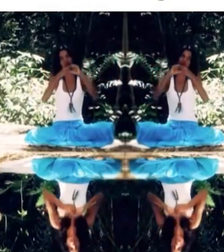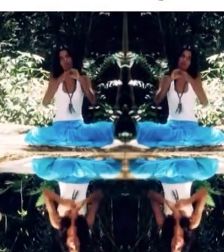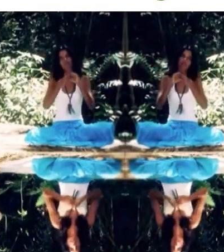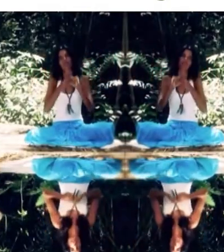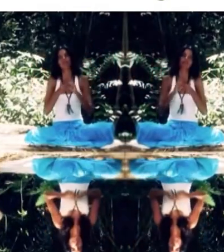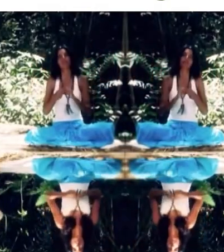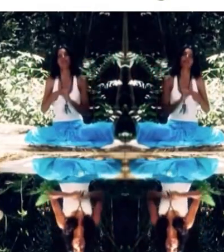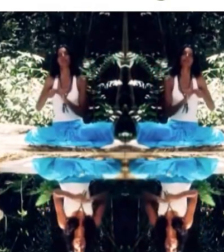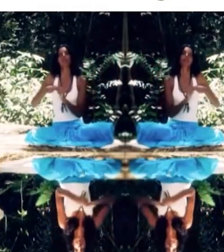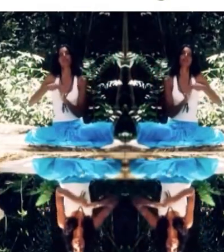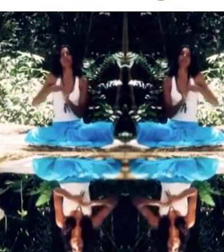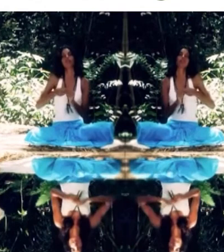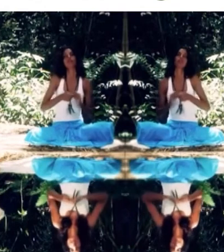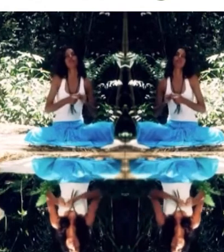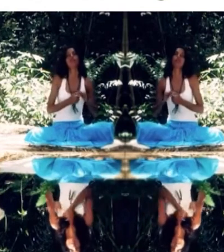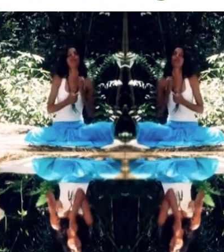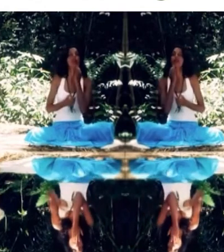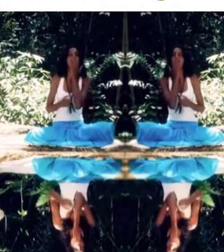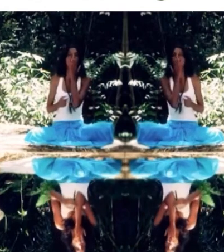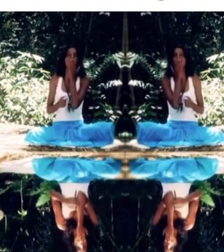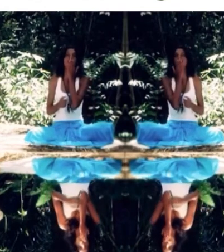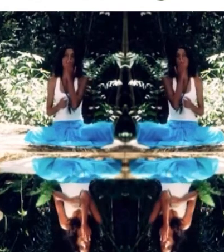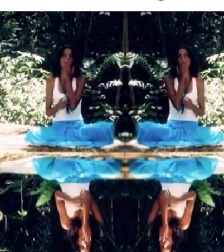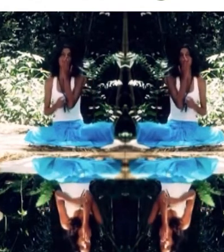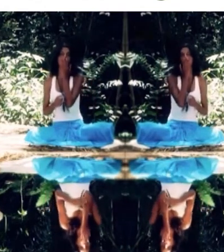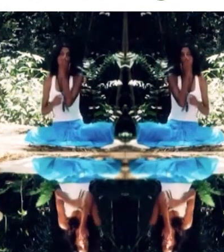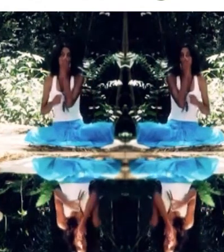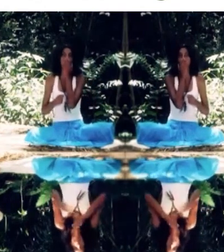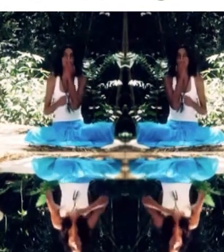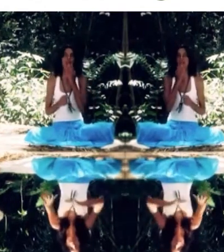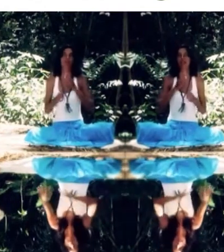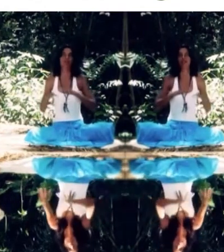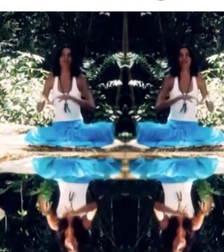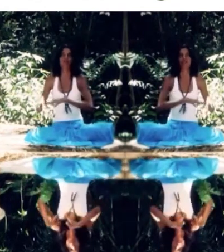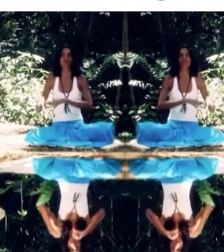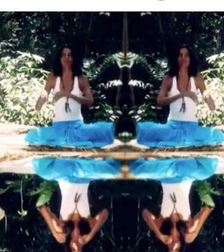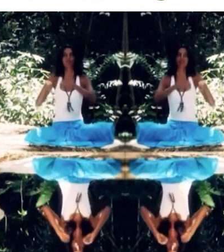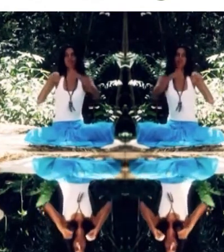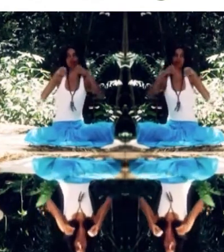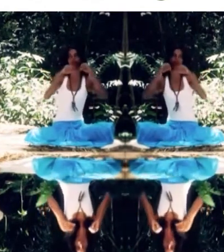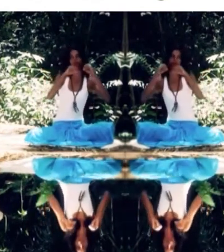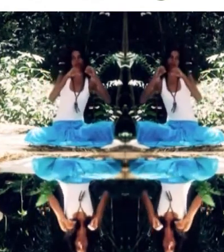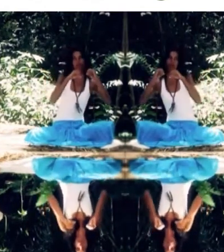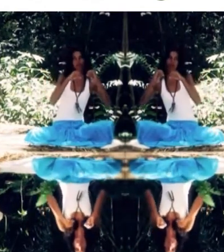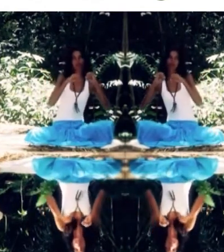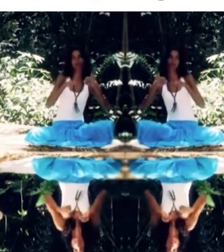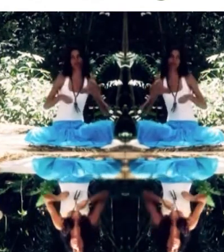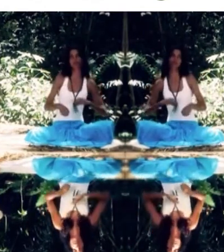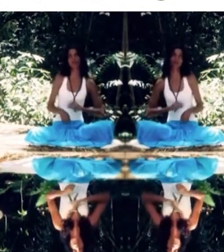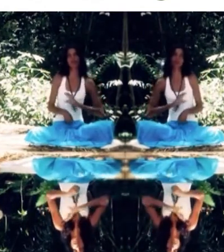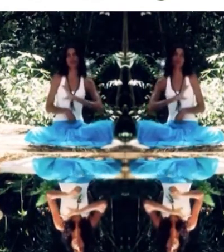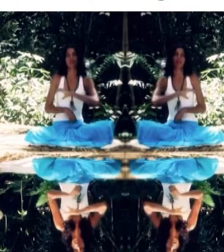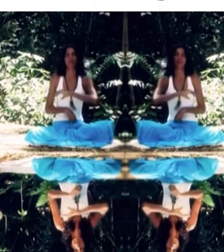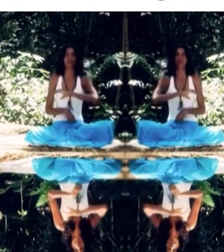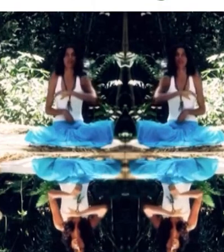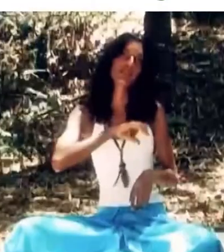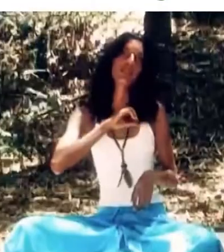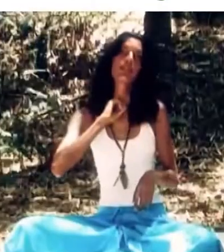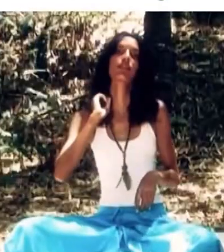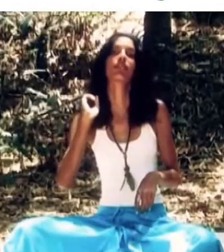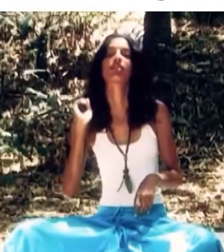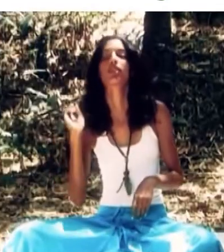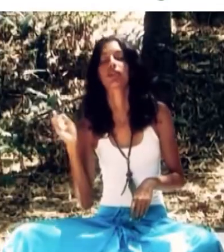interagindo E a aquarela E a colorindo A